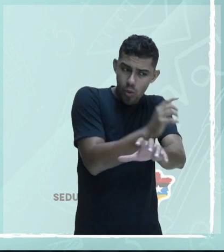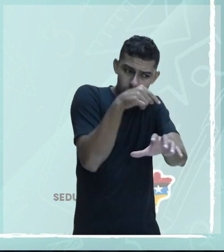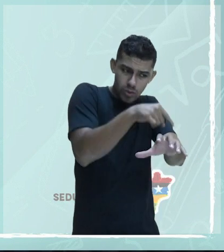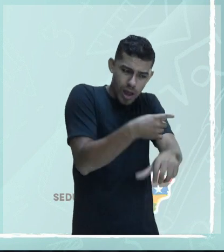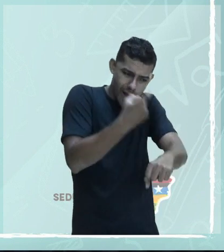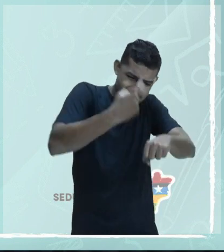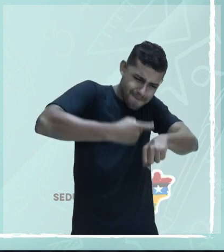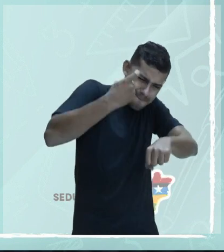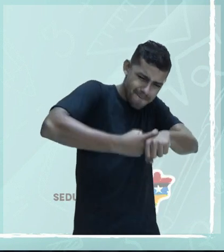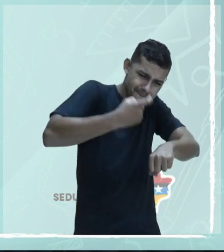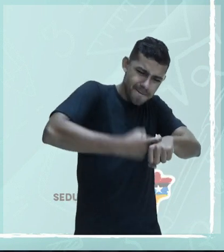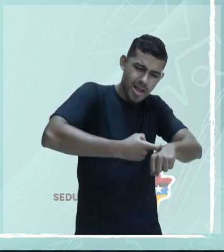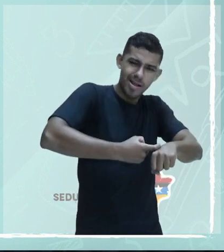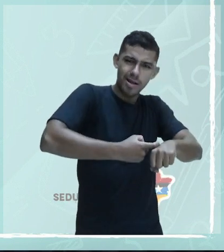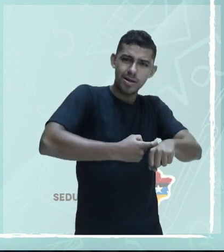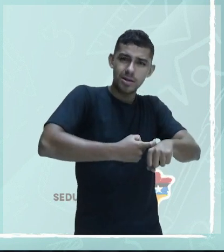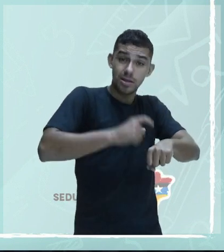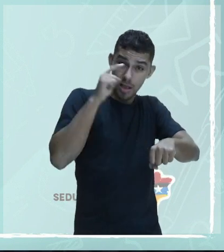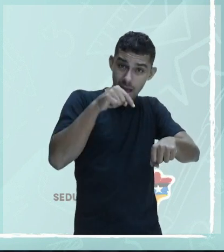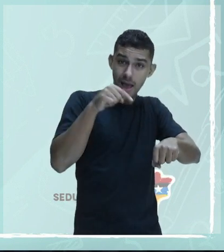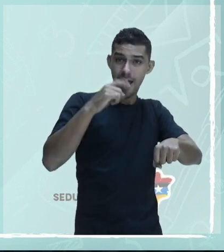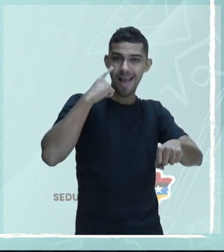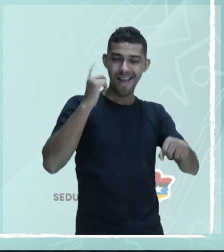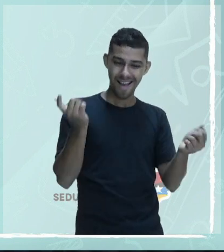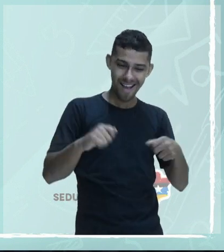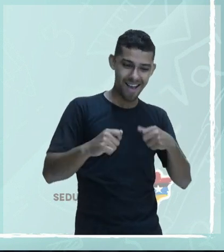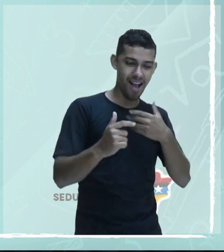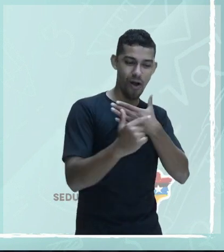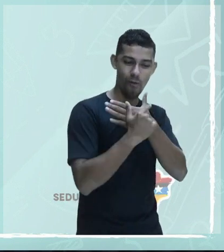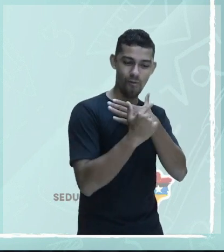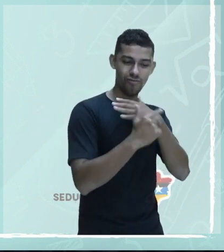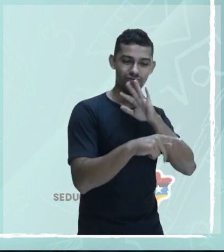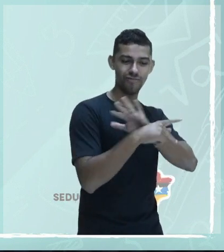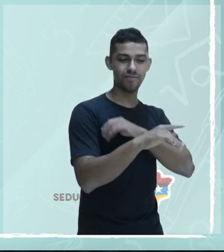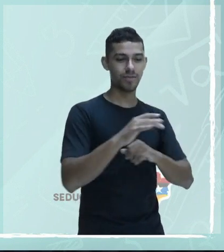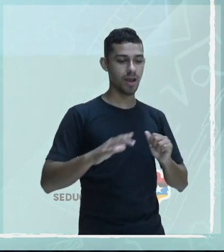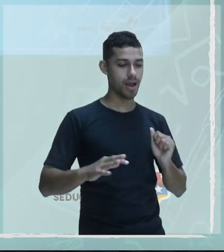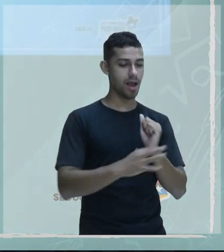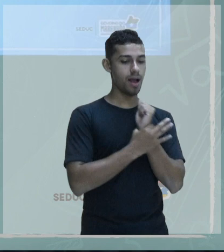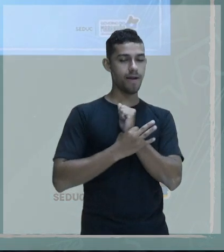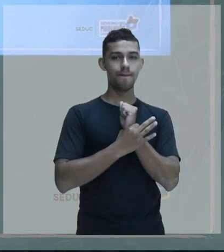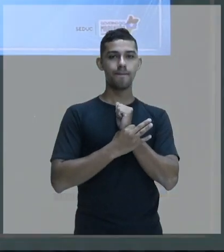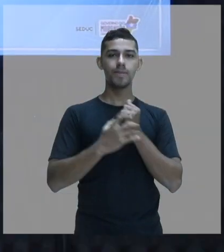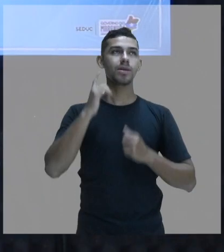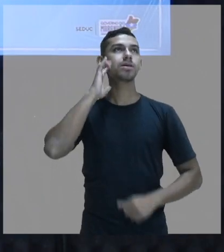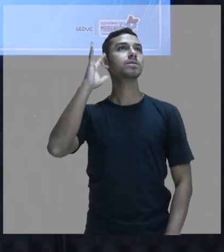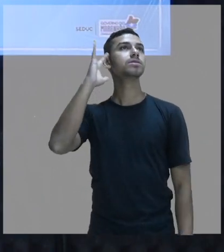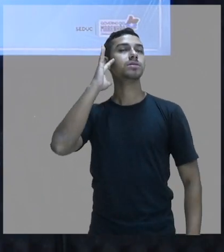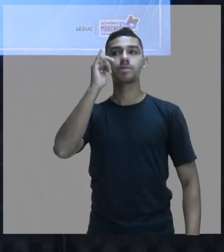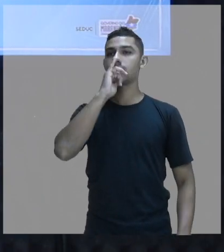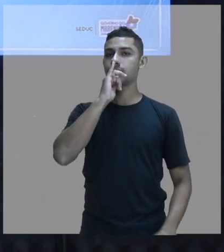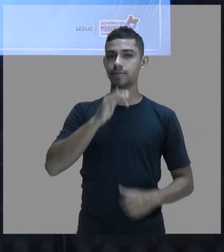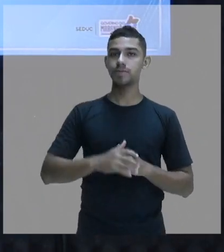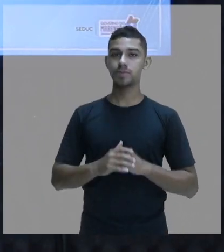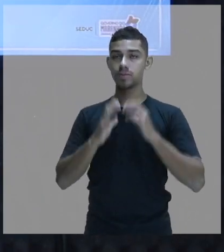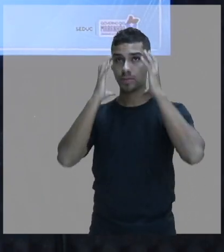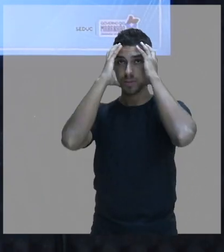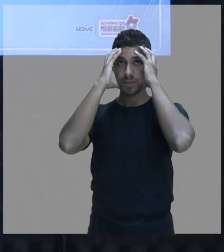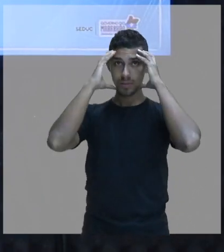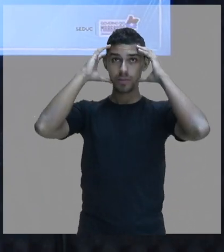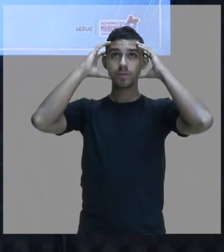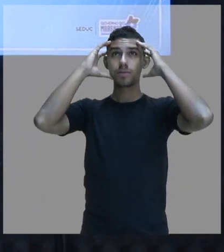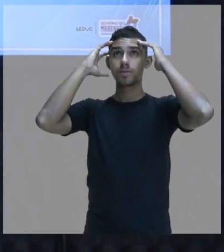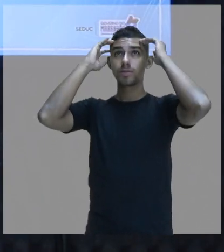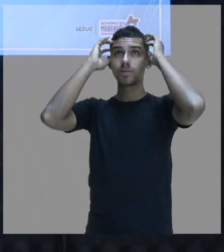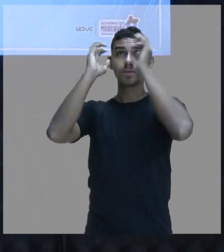tecido rígido, ser algo rígido, ele tem essa função de proteção. Basta a gente imaginar que o nosso cérebro